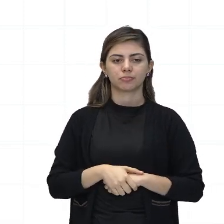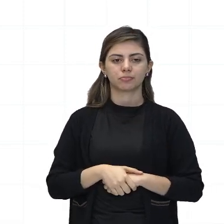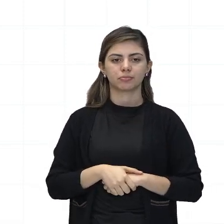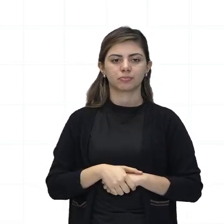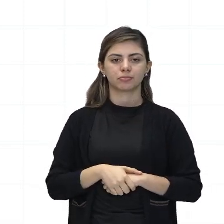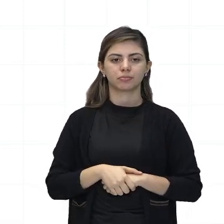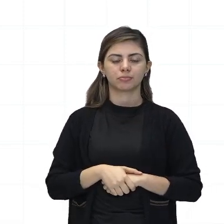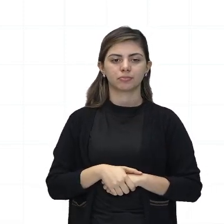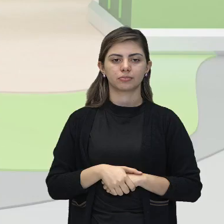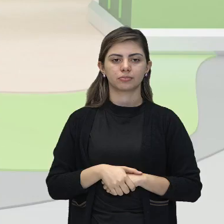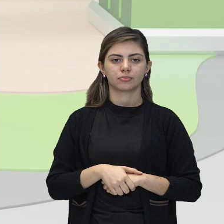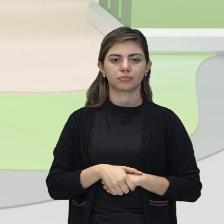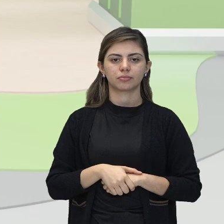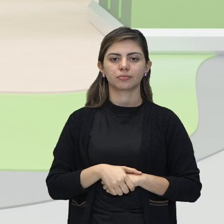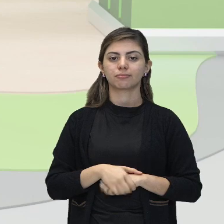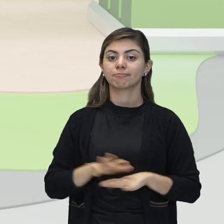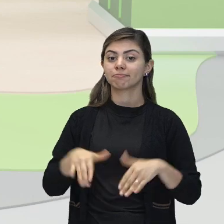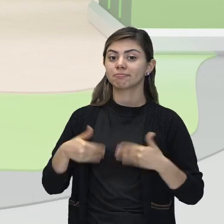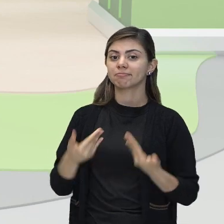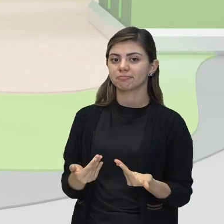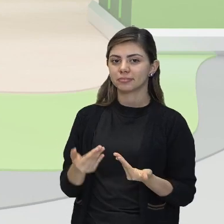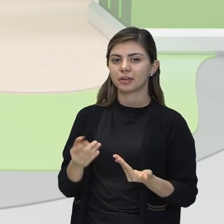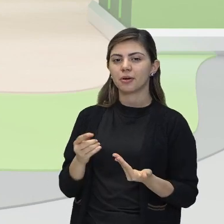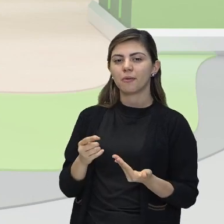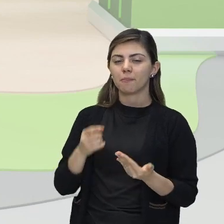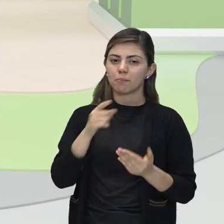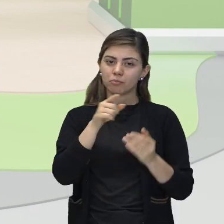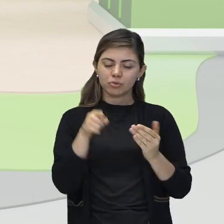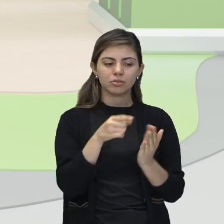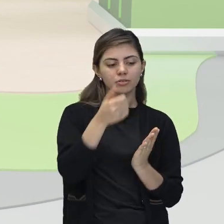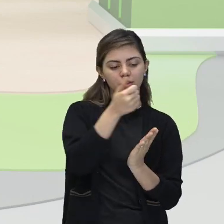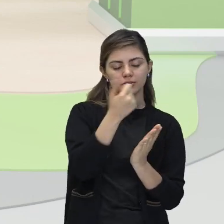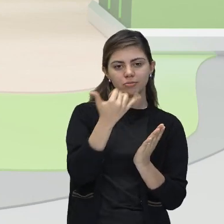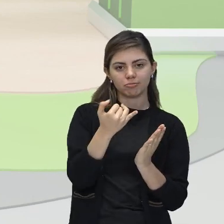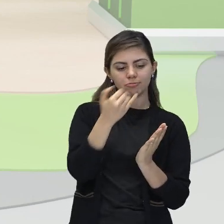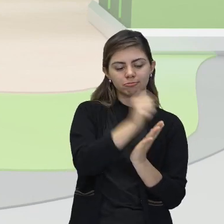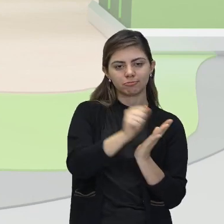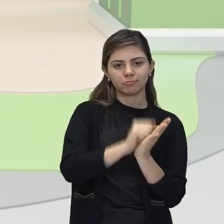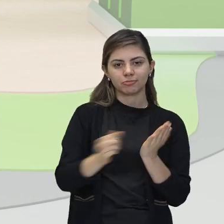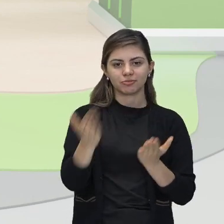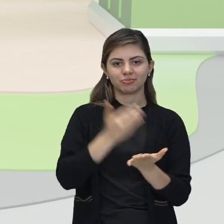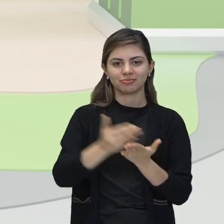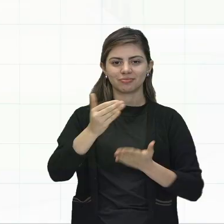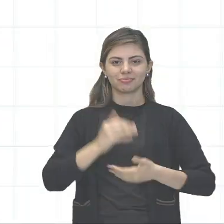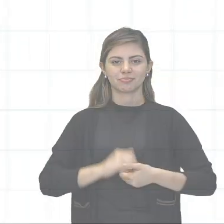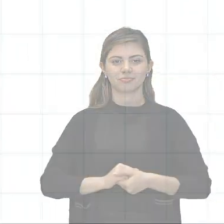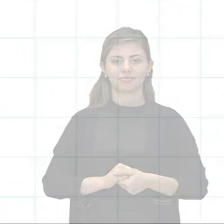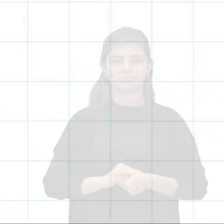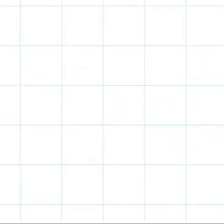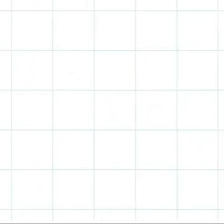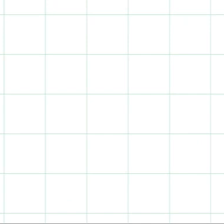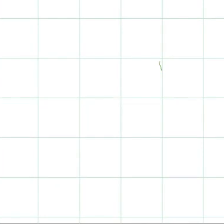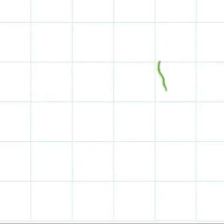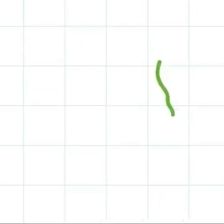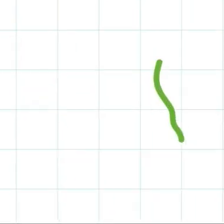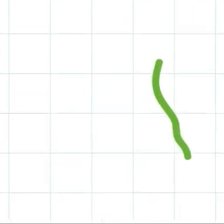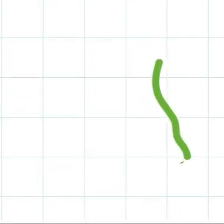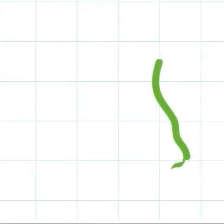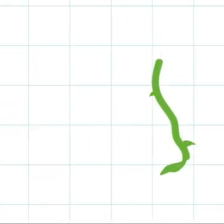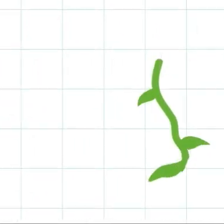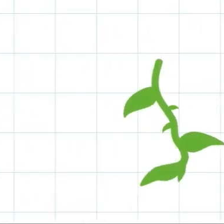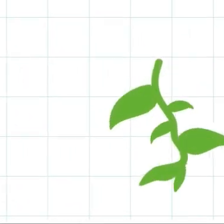dos seres vivos. Então aí pegue seu caderno e caneta na mão e vamos para a nossa aula.